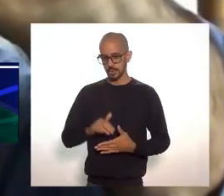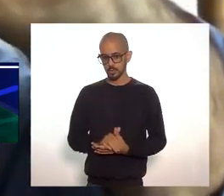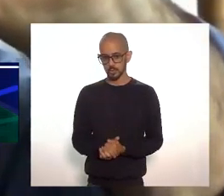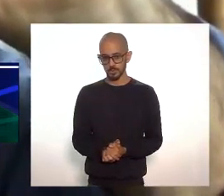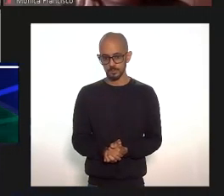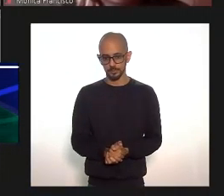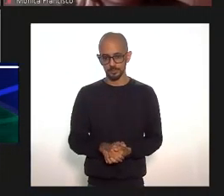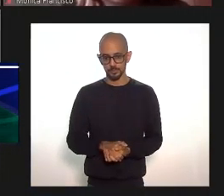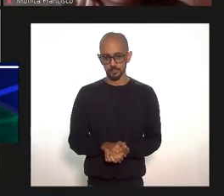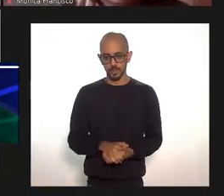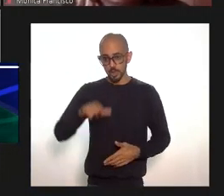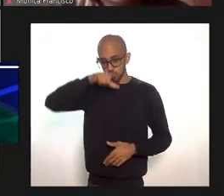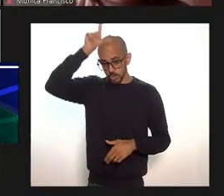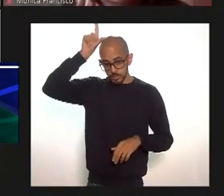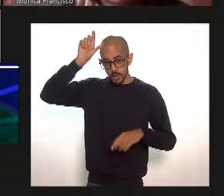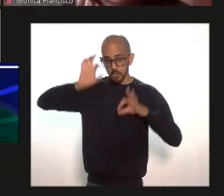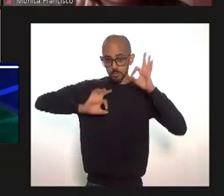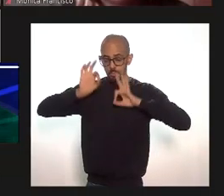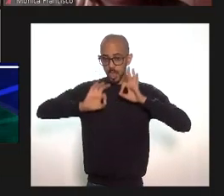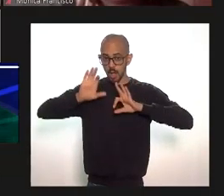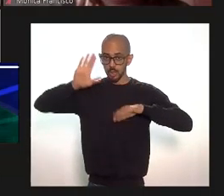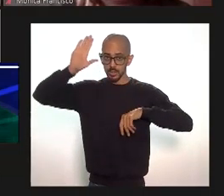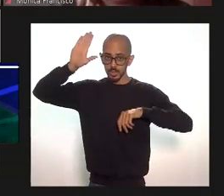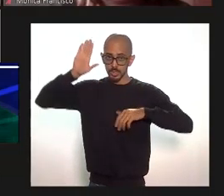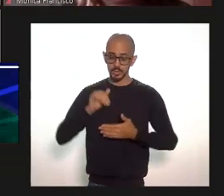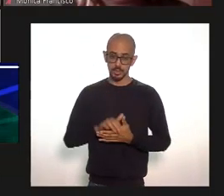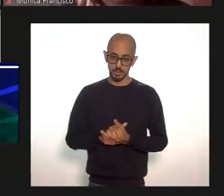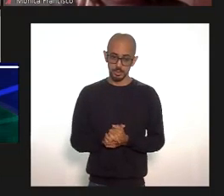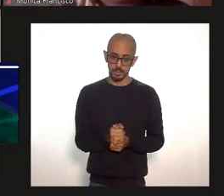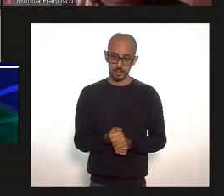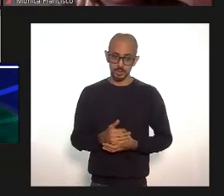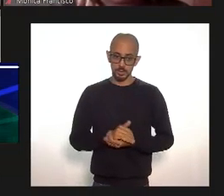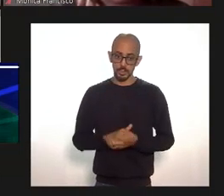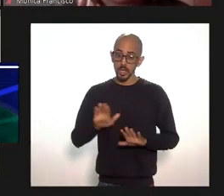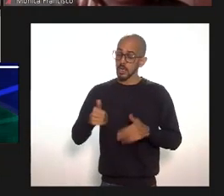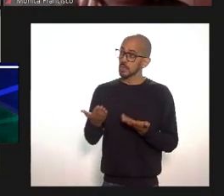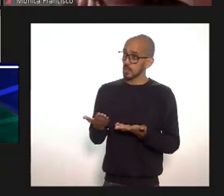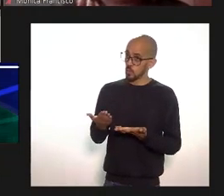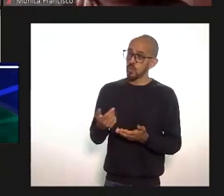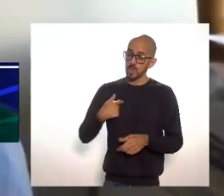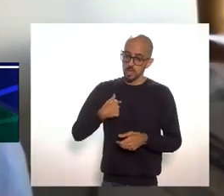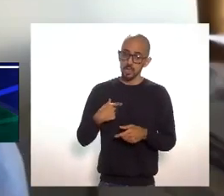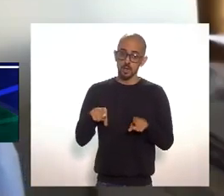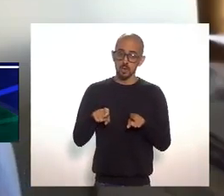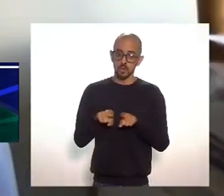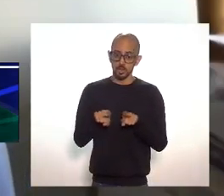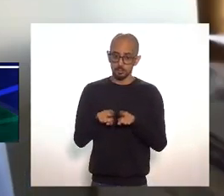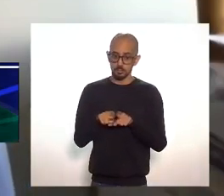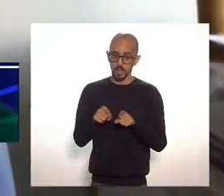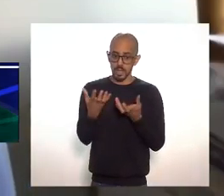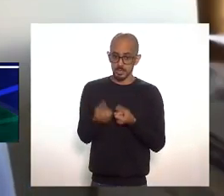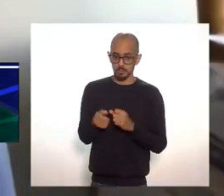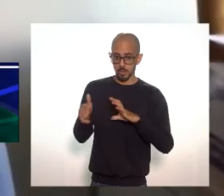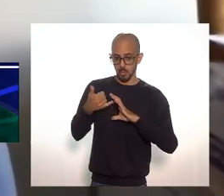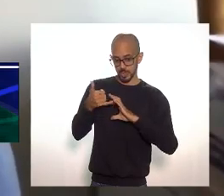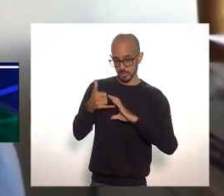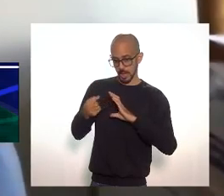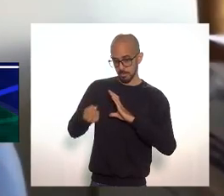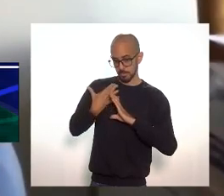acatado. Obrigado, Marcos. Deputado Luiz Paulo, pela ordem. Senhor presidente, que eu recebi um zap da